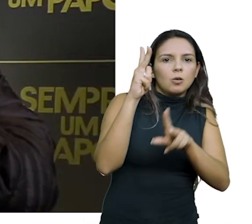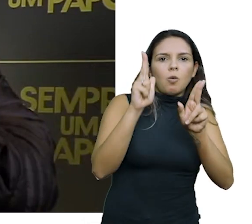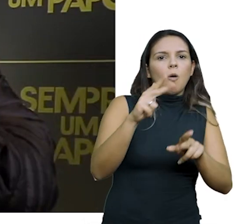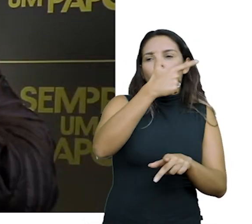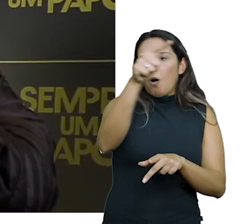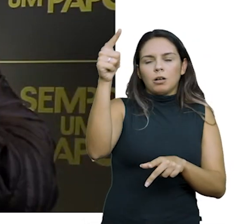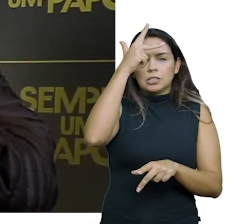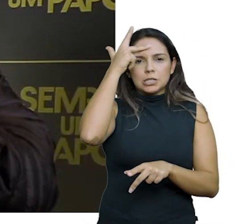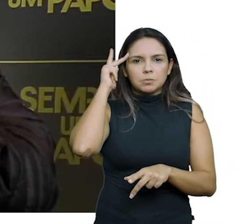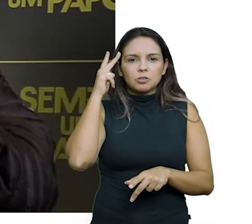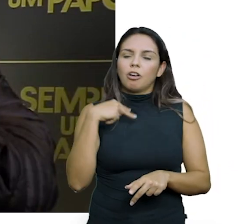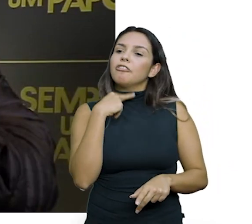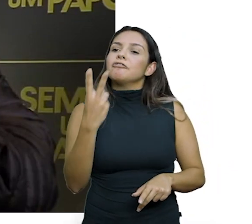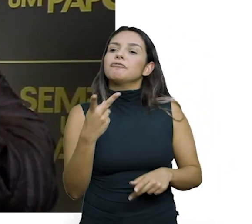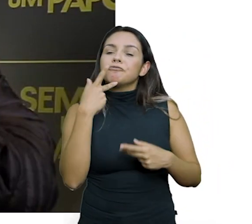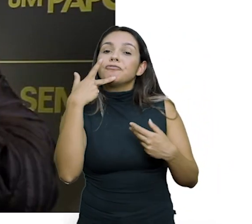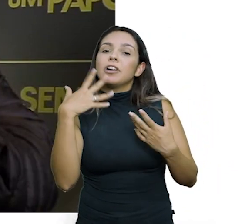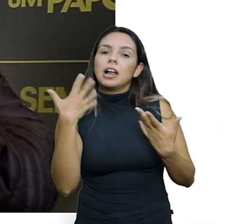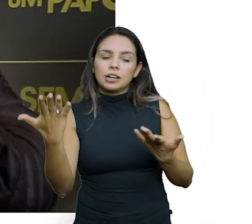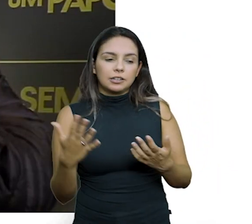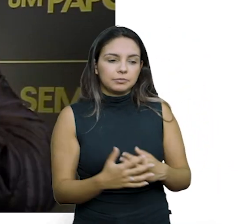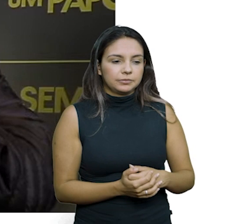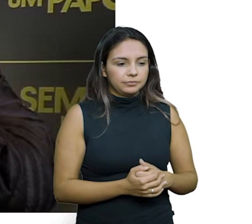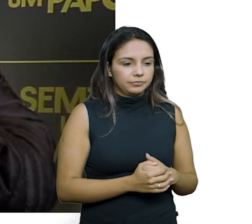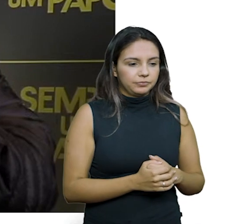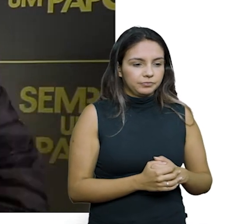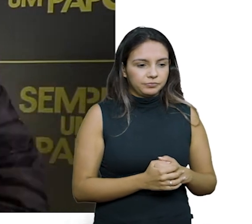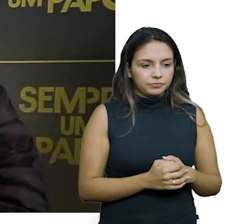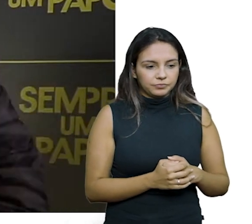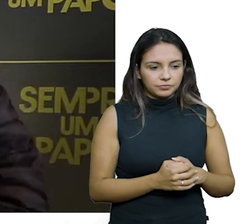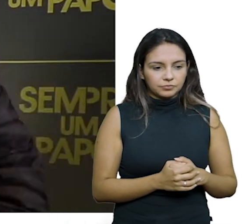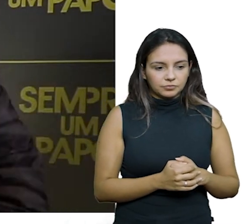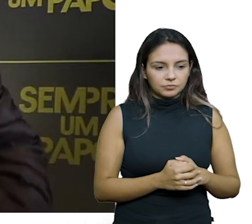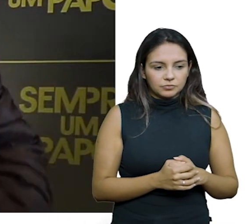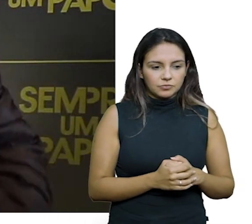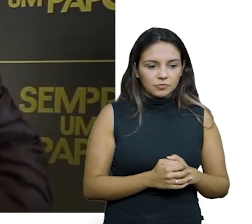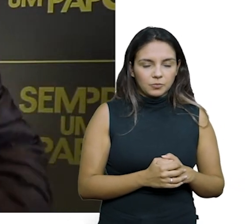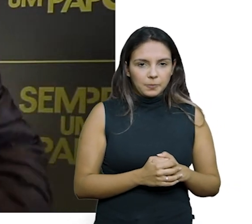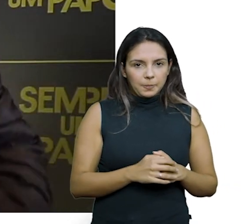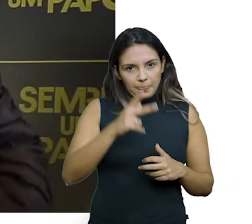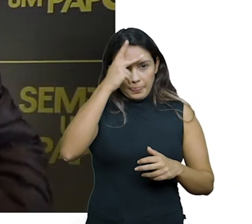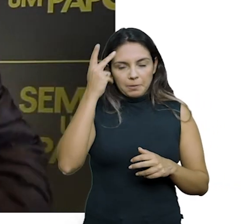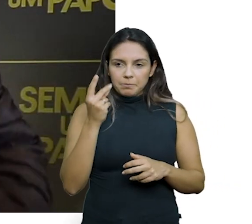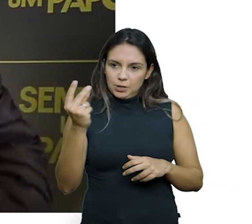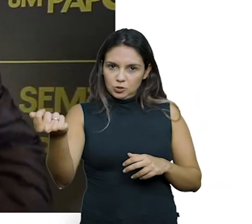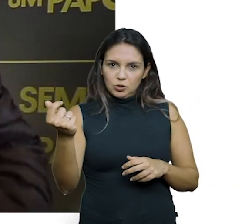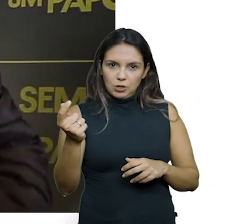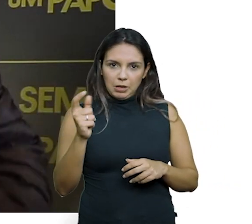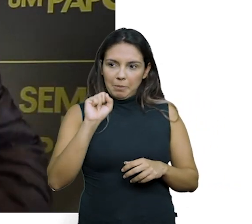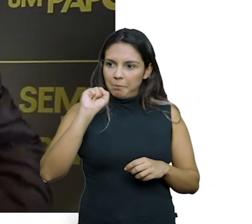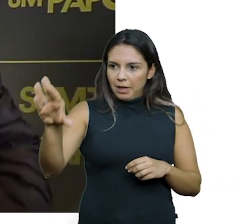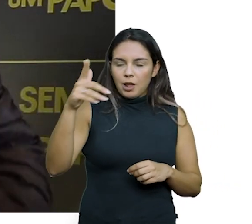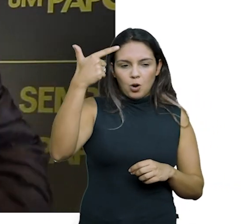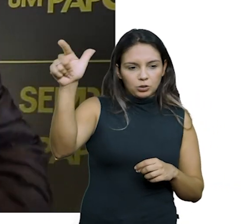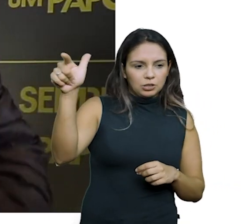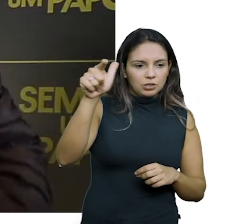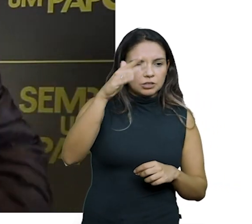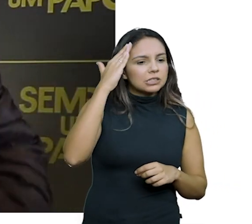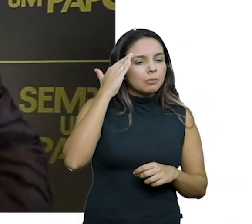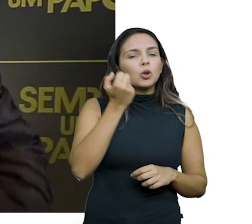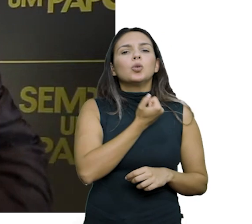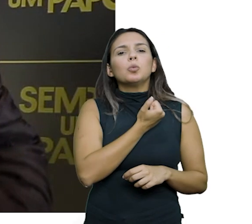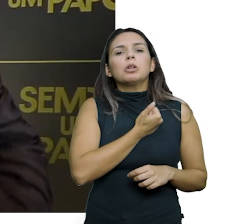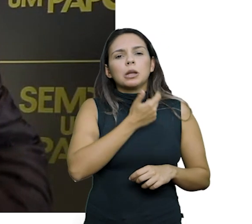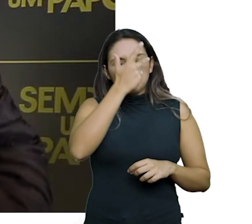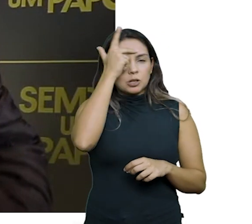outro verbalmente, linguisticamente. Porque se a pessoa sair e contaminar o outro, você sabe